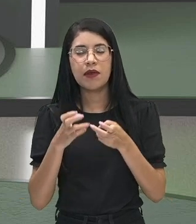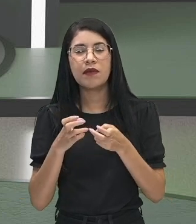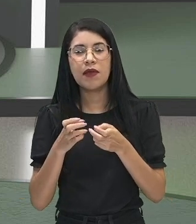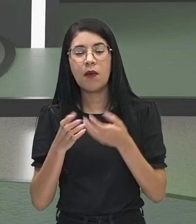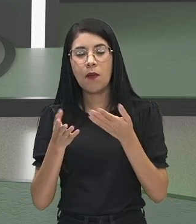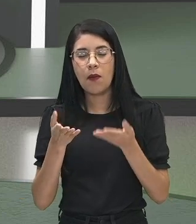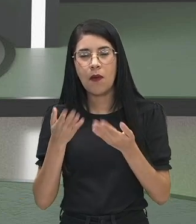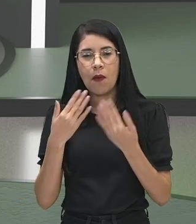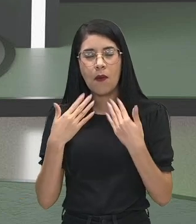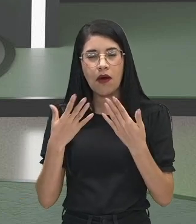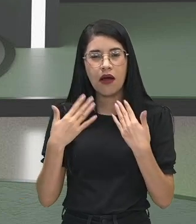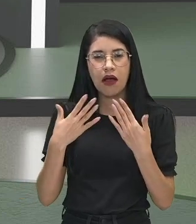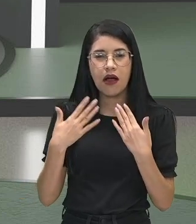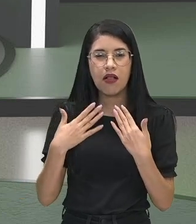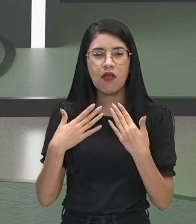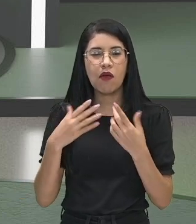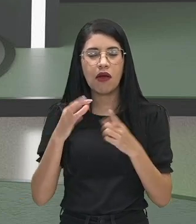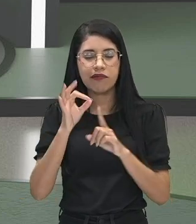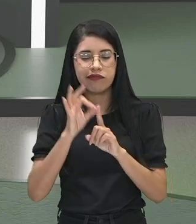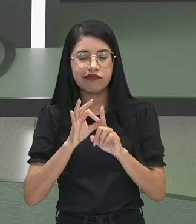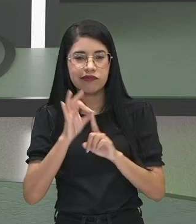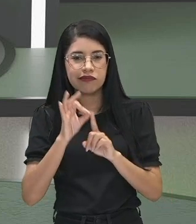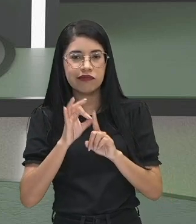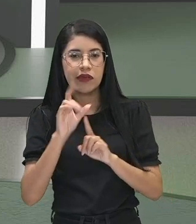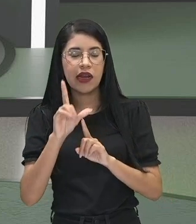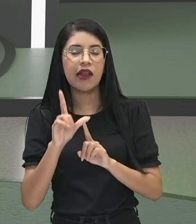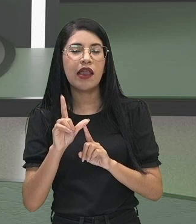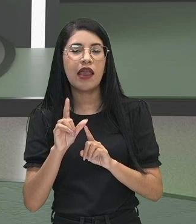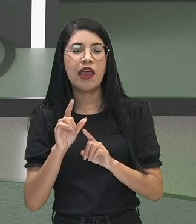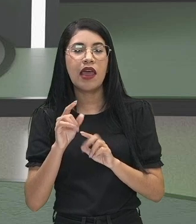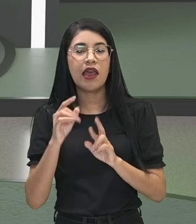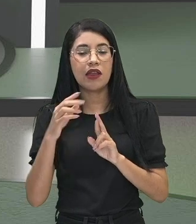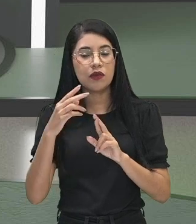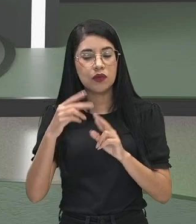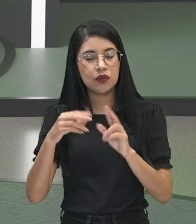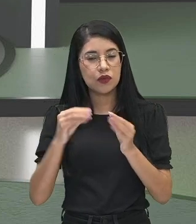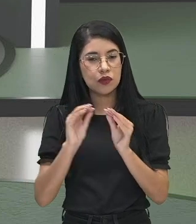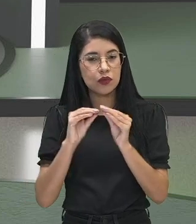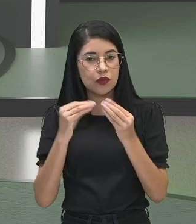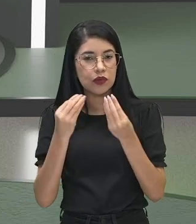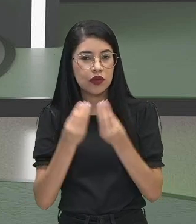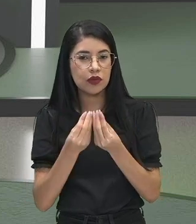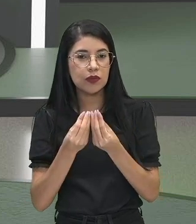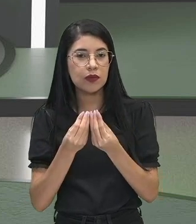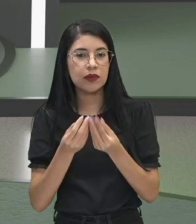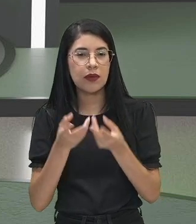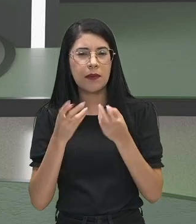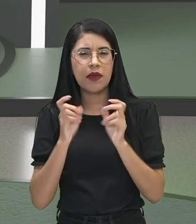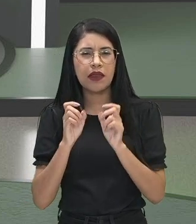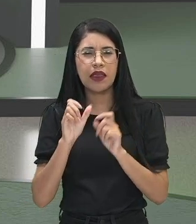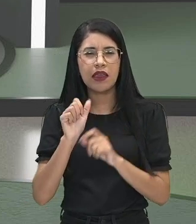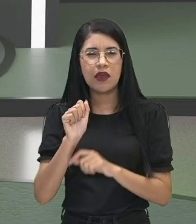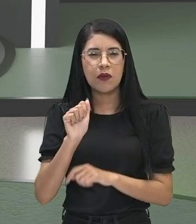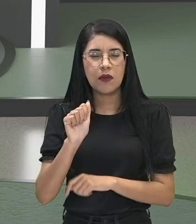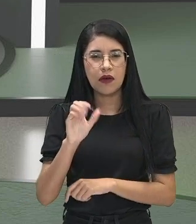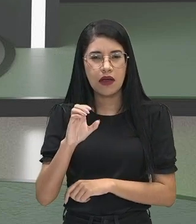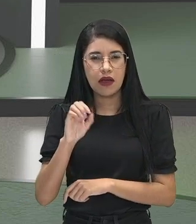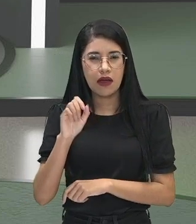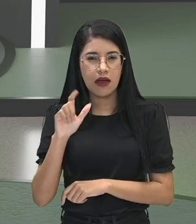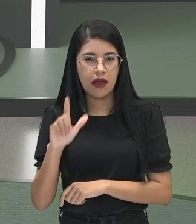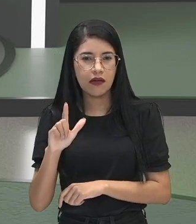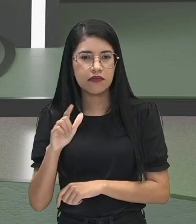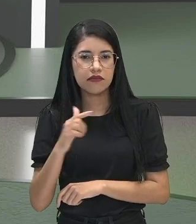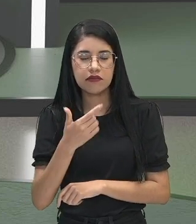que aquele calor é o calor do composto. Tá? Então, por exemplo, aí o cálcio, você consegue ver que só está o cálcio, não tem outro